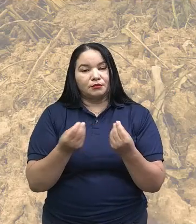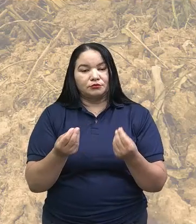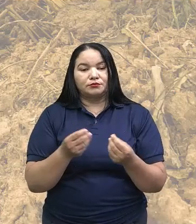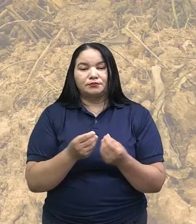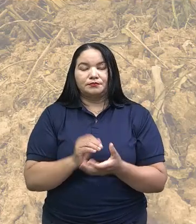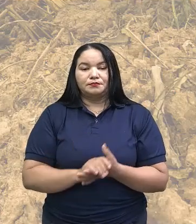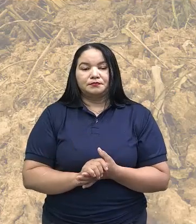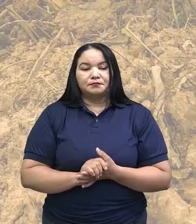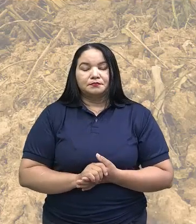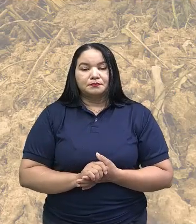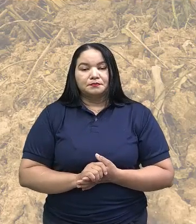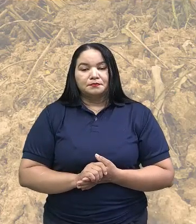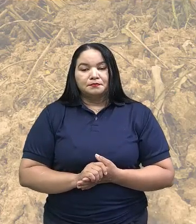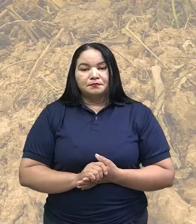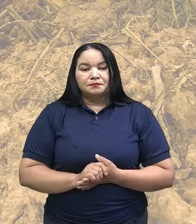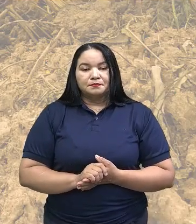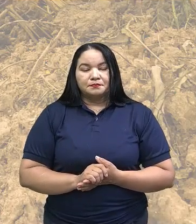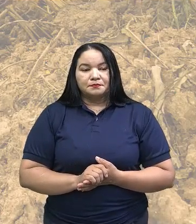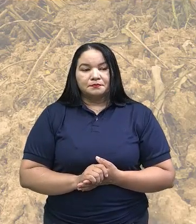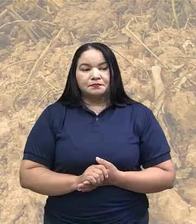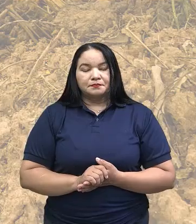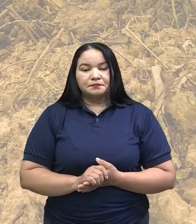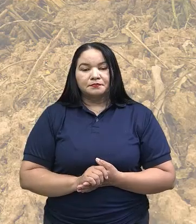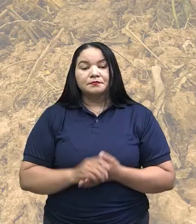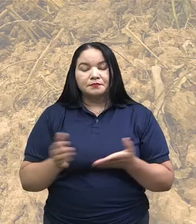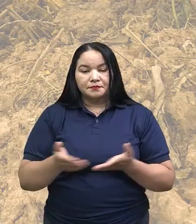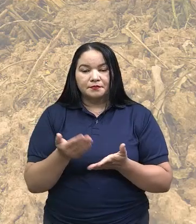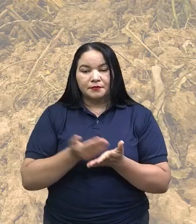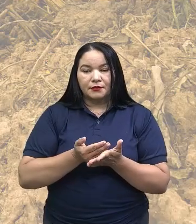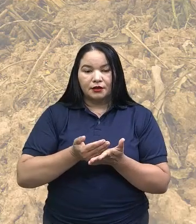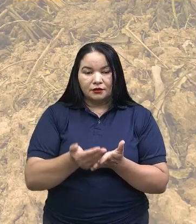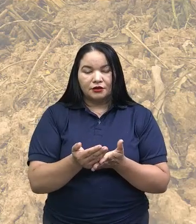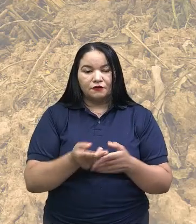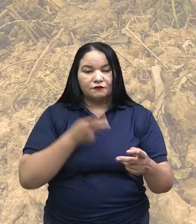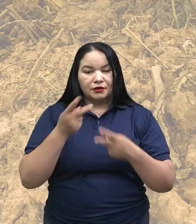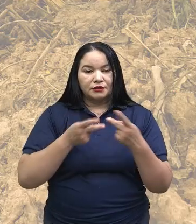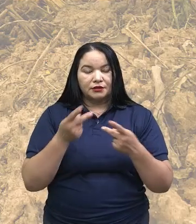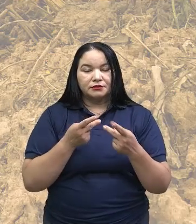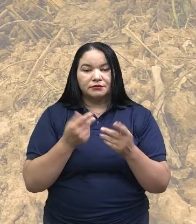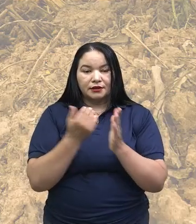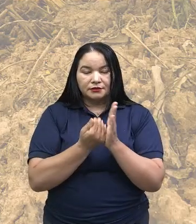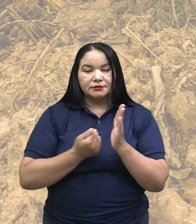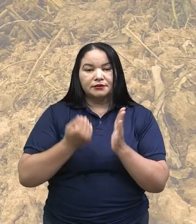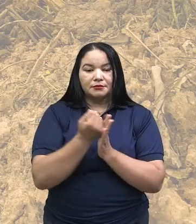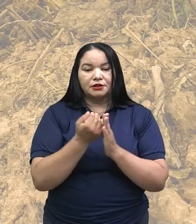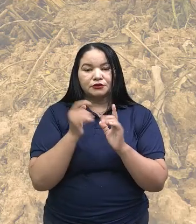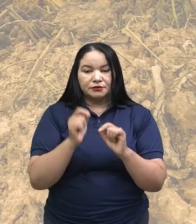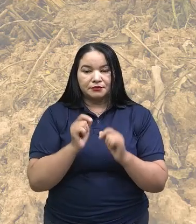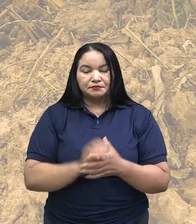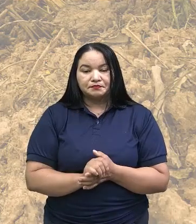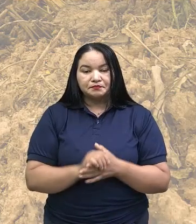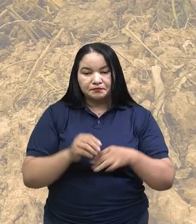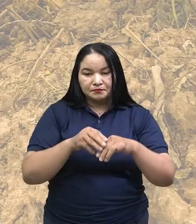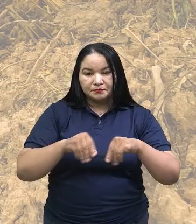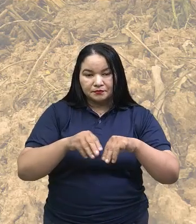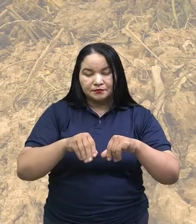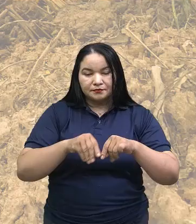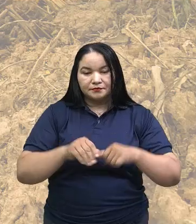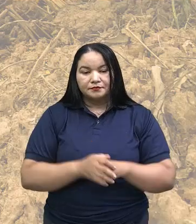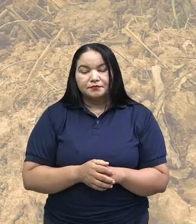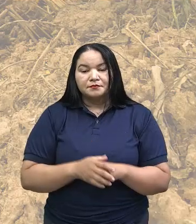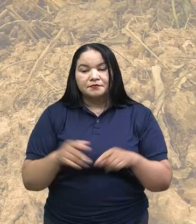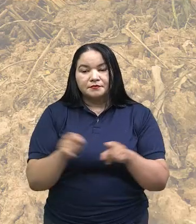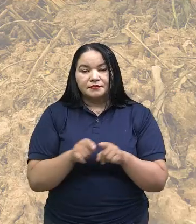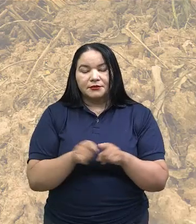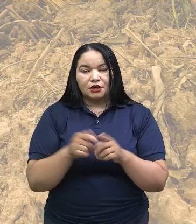mesmo, né? Bom, e aí, né, a gente continua falando um pouquinho mais dos minerais, né, e agora a gente vai para